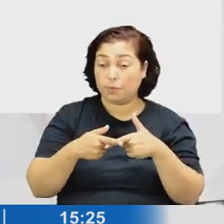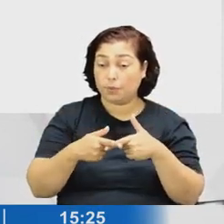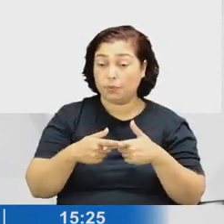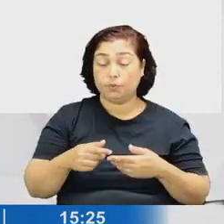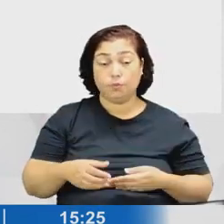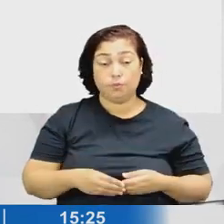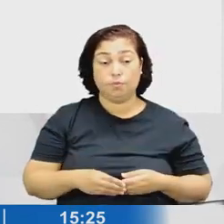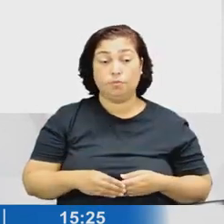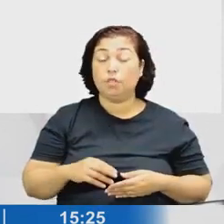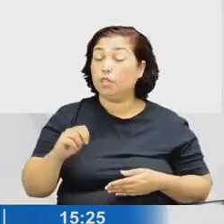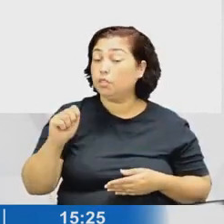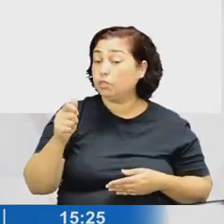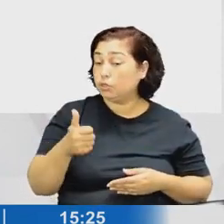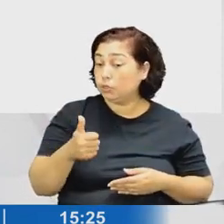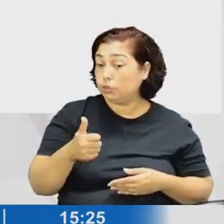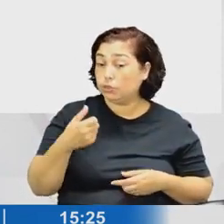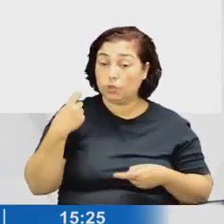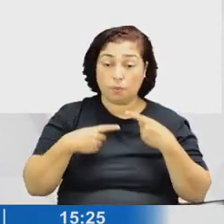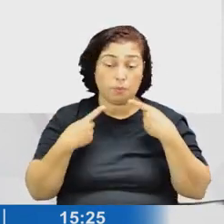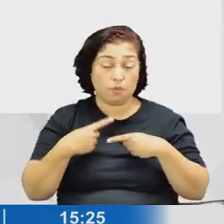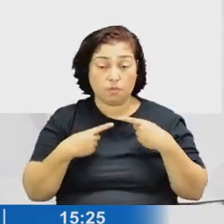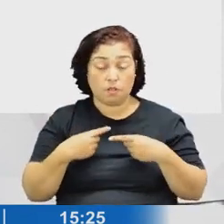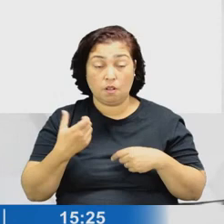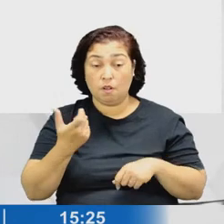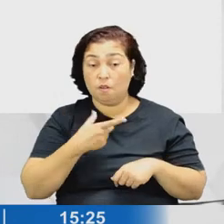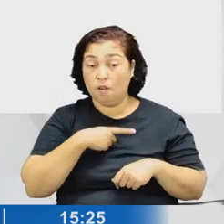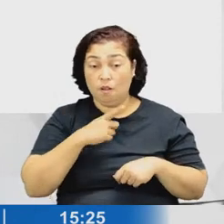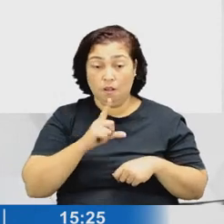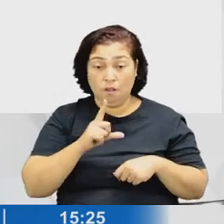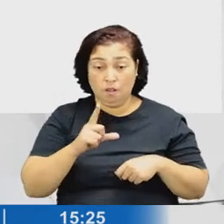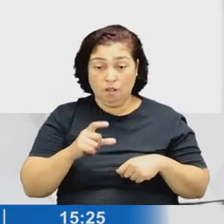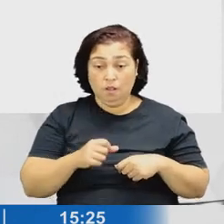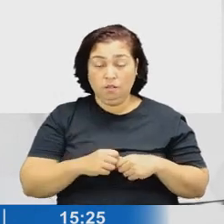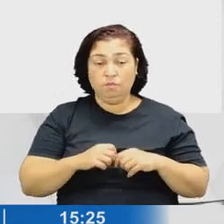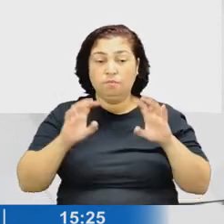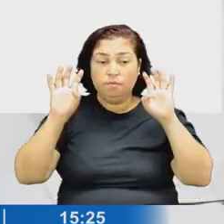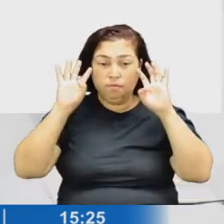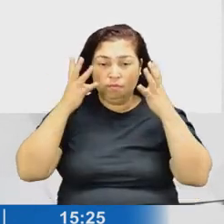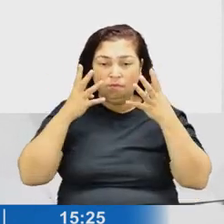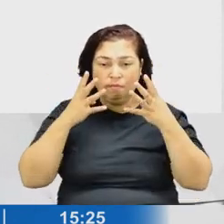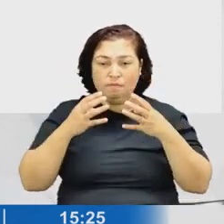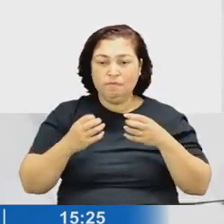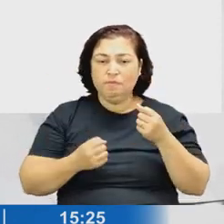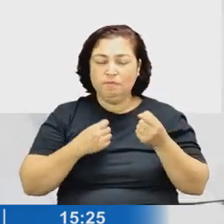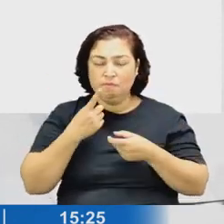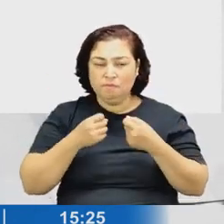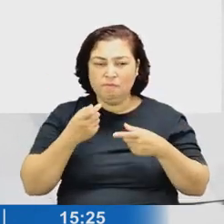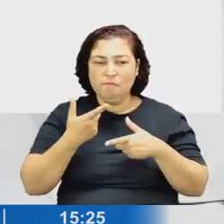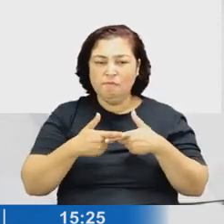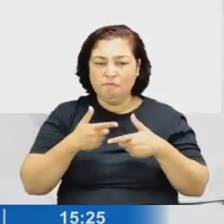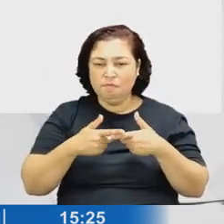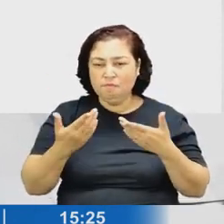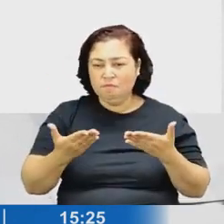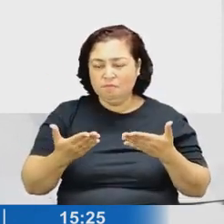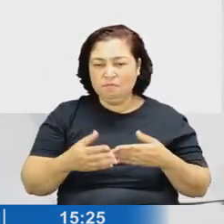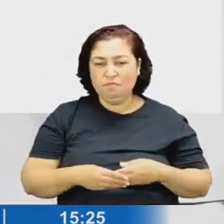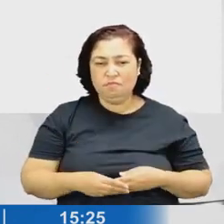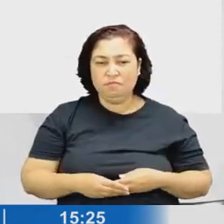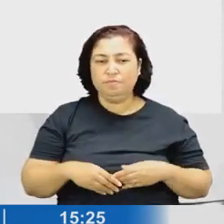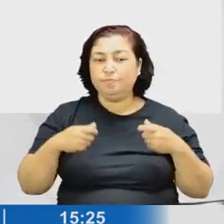se o político ele não tiver no radar dele resolver algum problema não tem o porque ser político